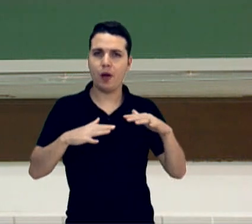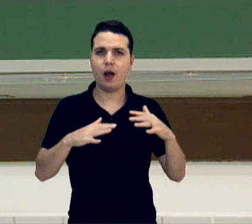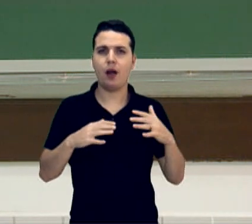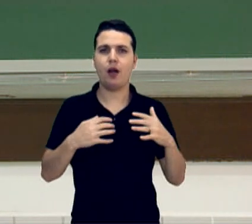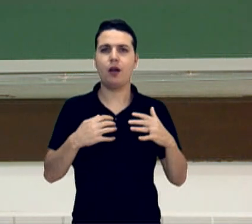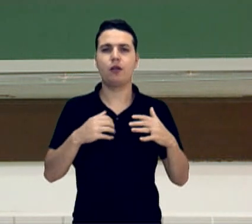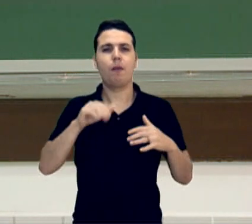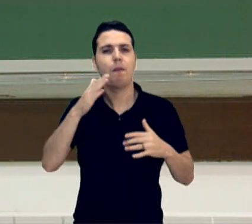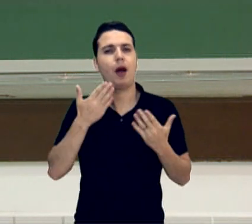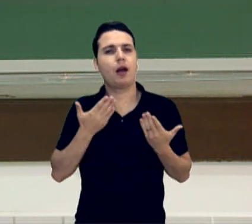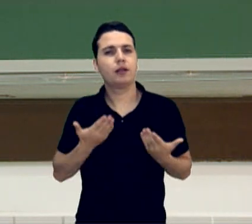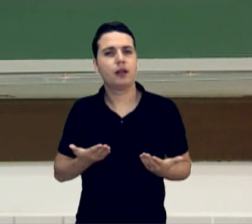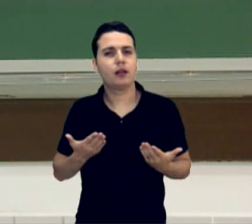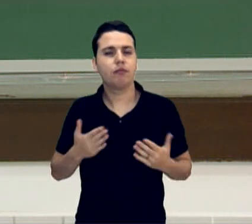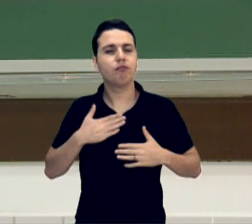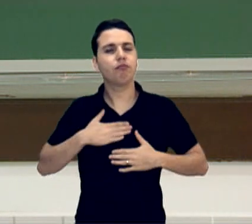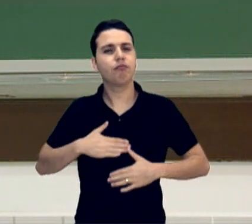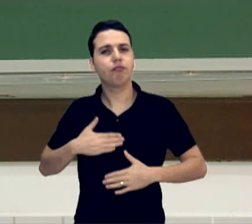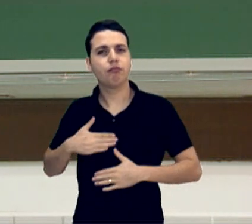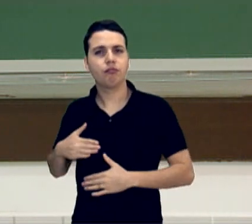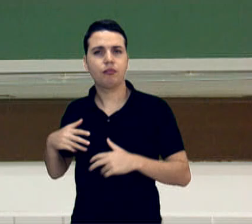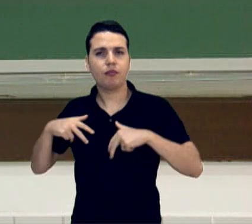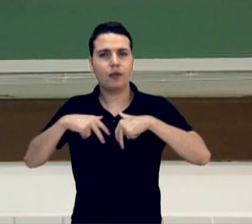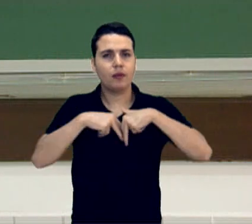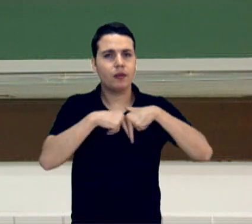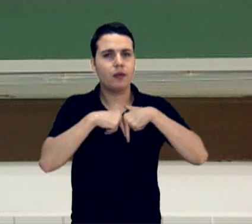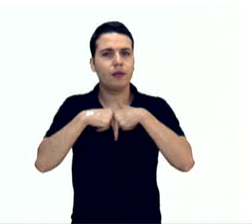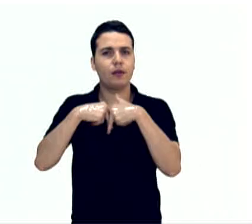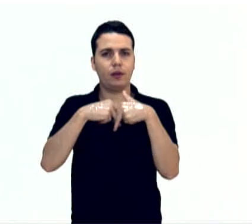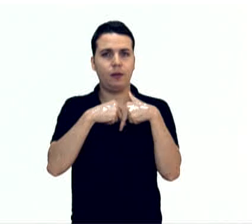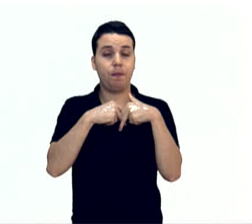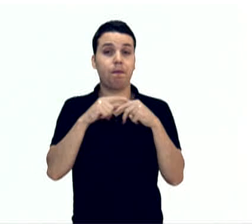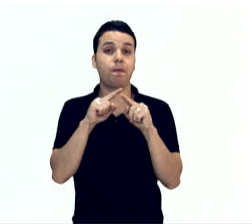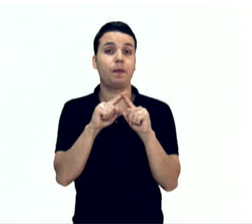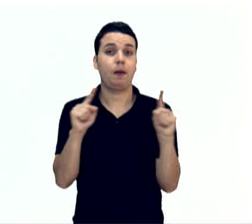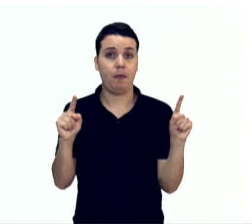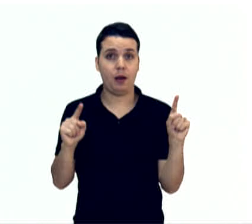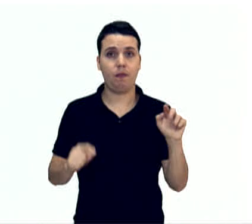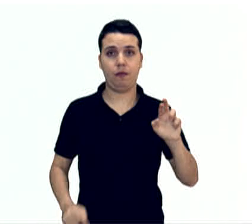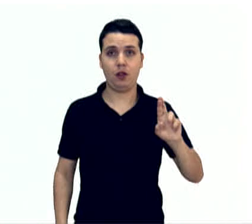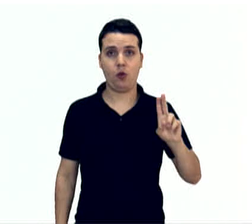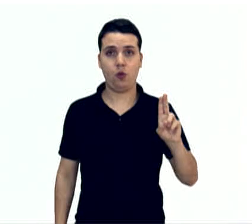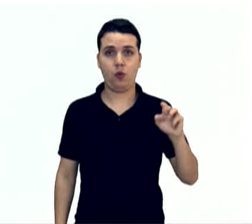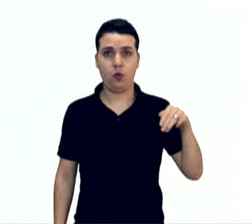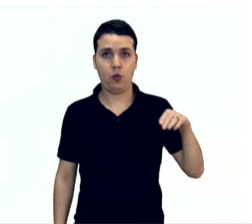lentos, mais encaixadinhos, né? Entretanto, a rumba